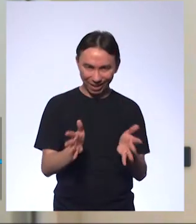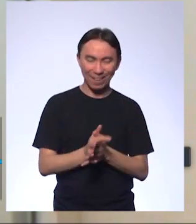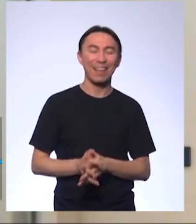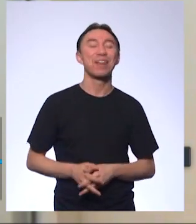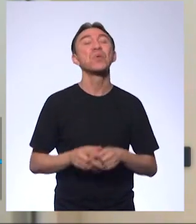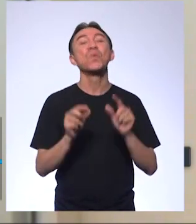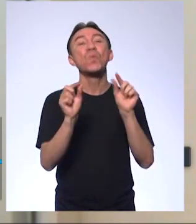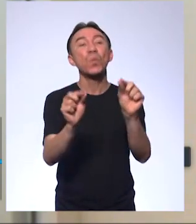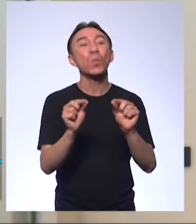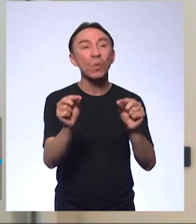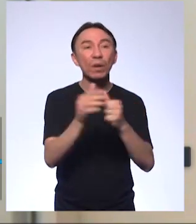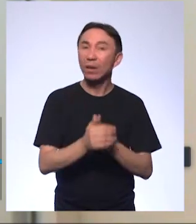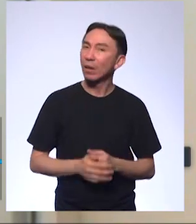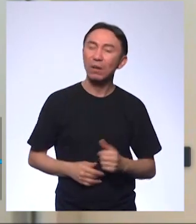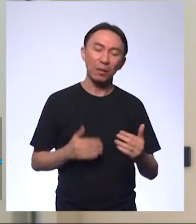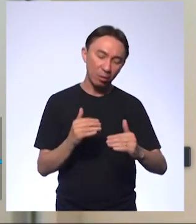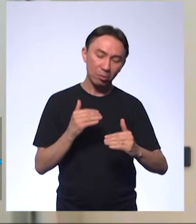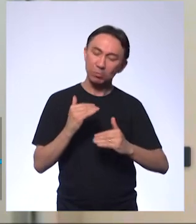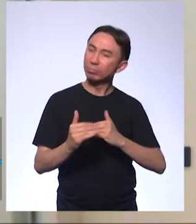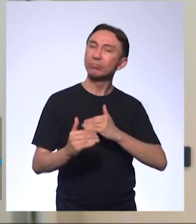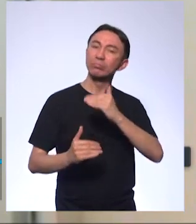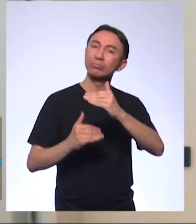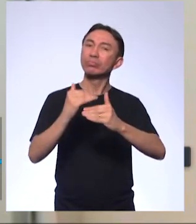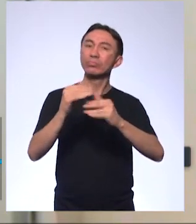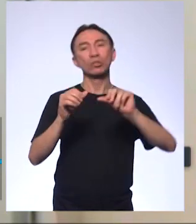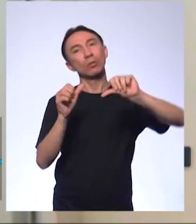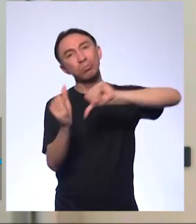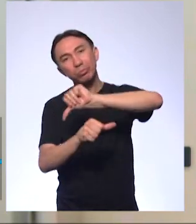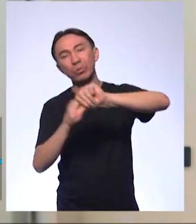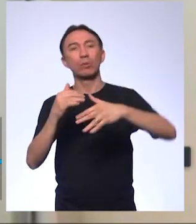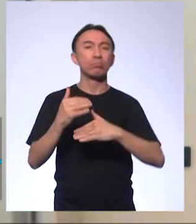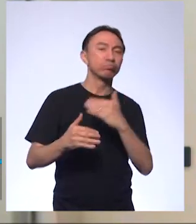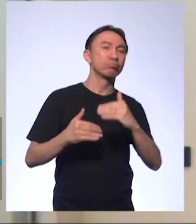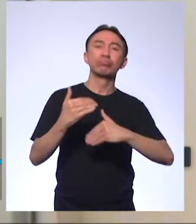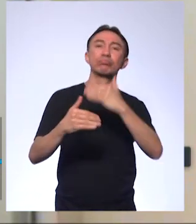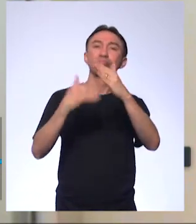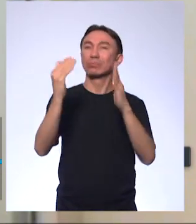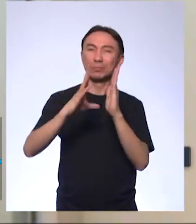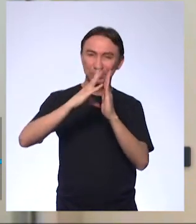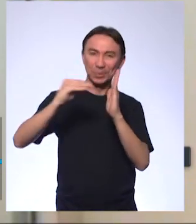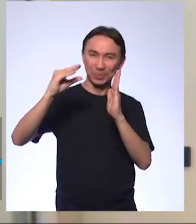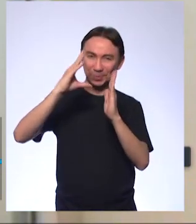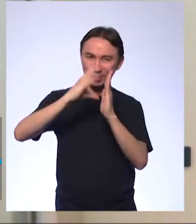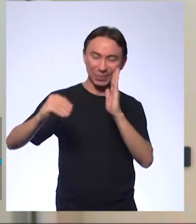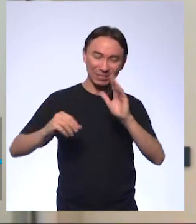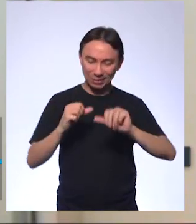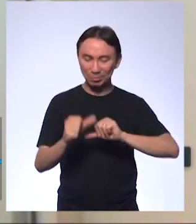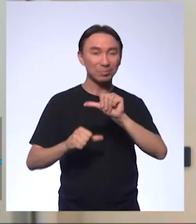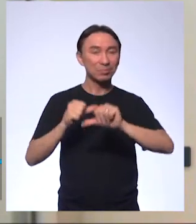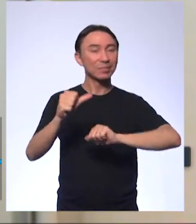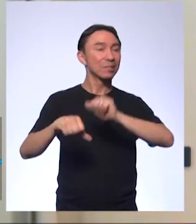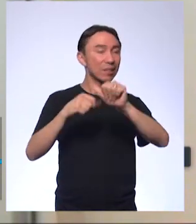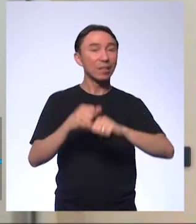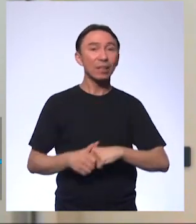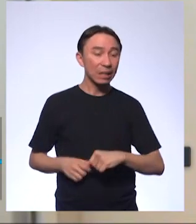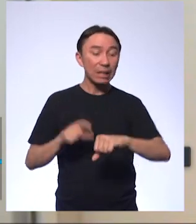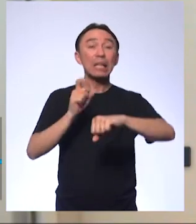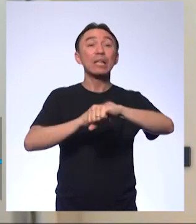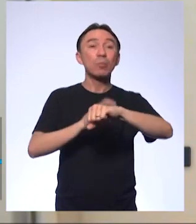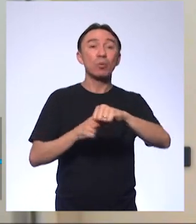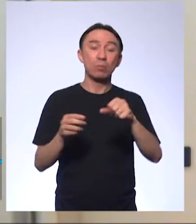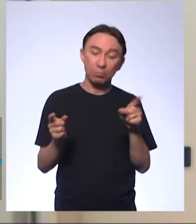estão em ordem, tá, cronológica, eles estão apenas aleatório para a gente conseguir relacionar uma coisa com a outra. E, como